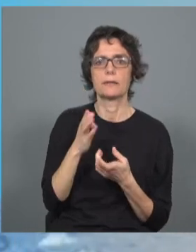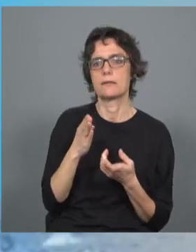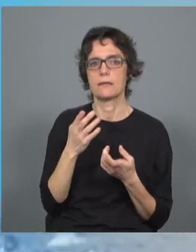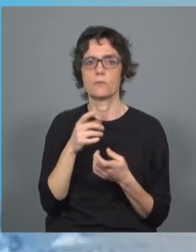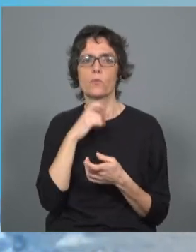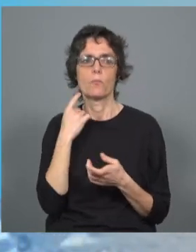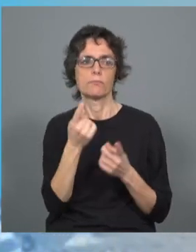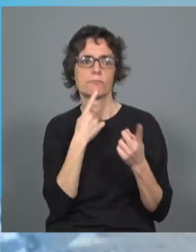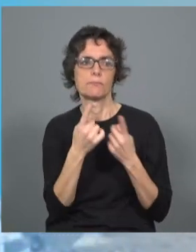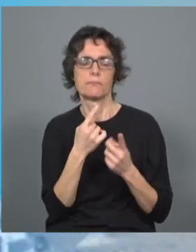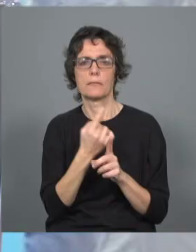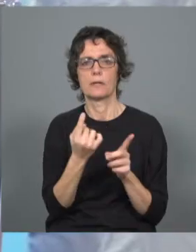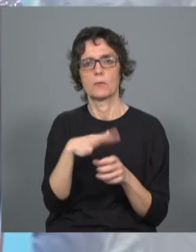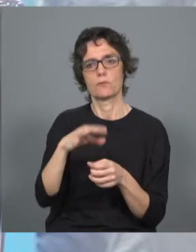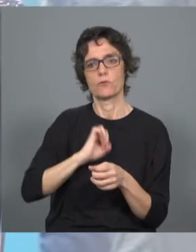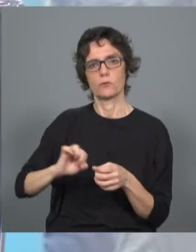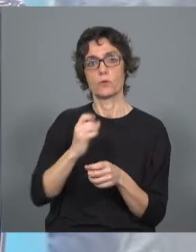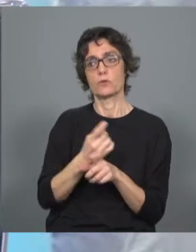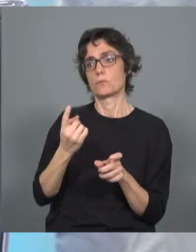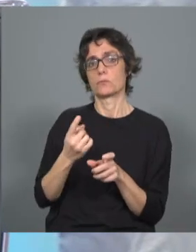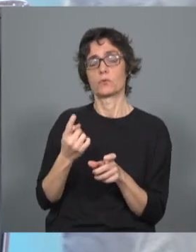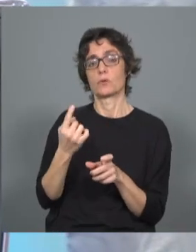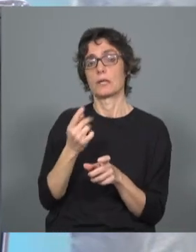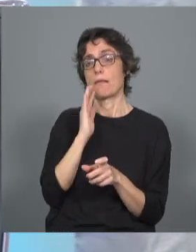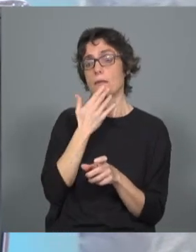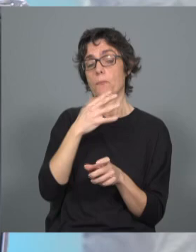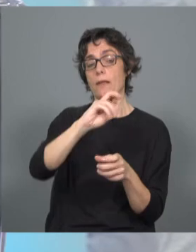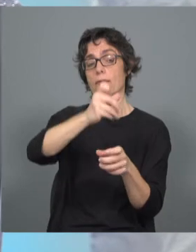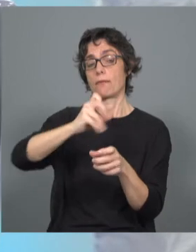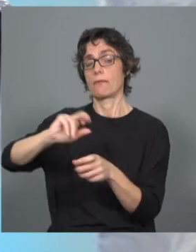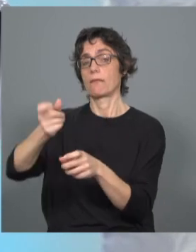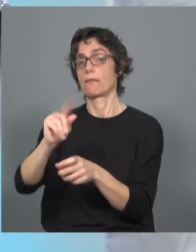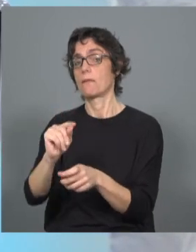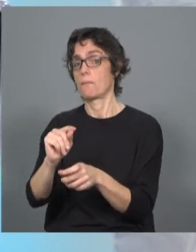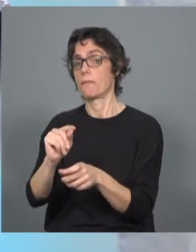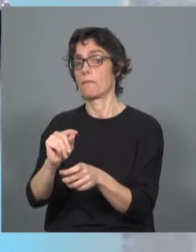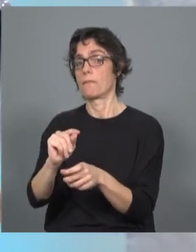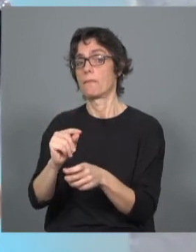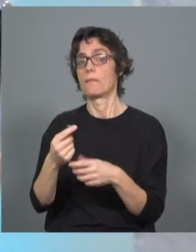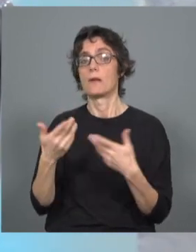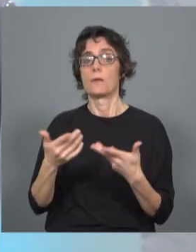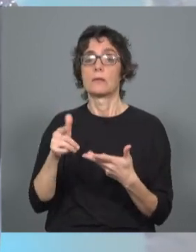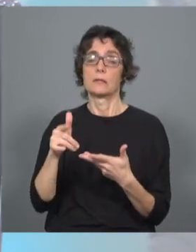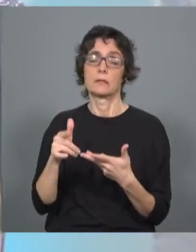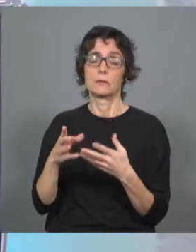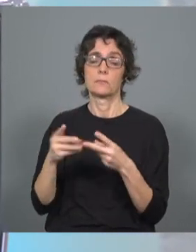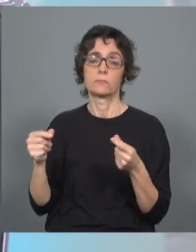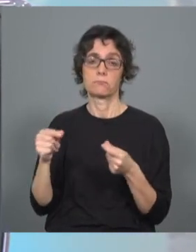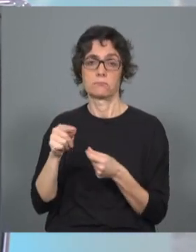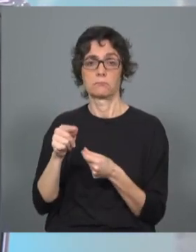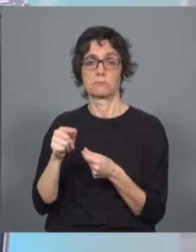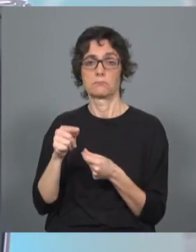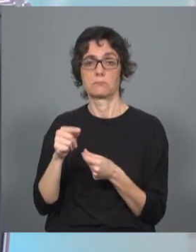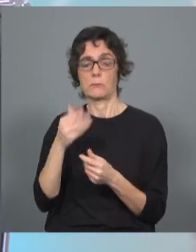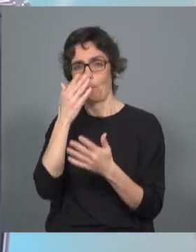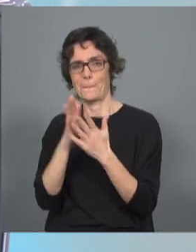pode ter entendimentos diferentes conforme o sítio e, portanto, não é uma solução que esteja resolvida do ponto de vista da Igreja